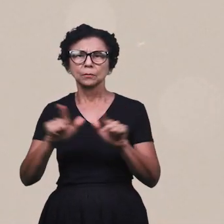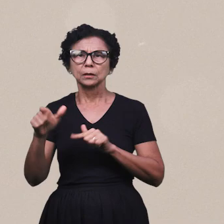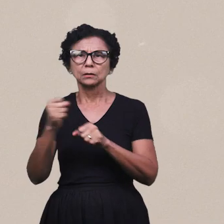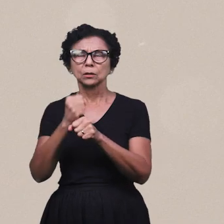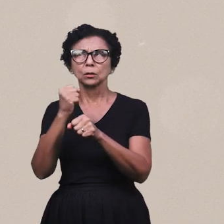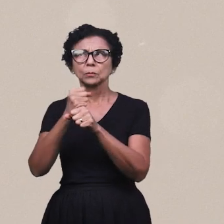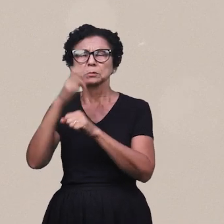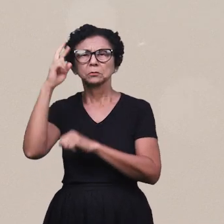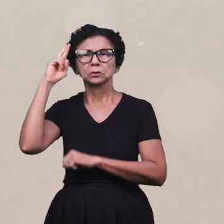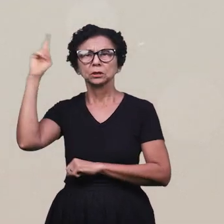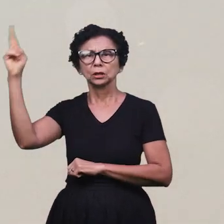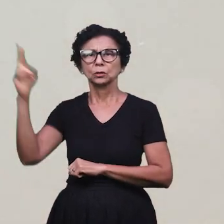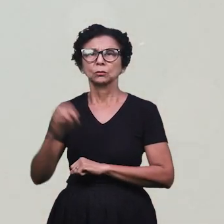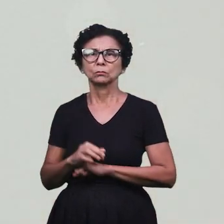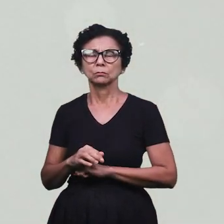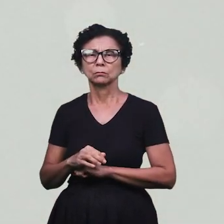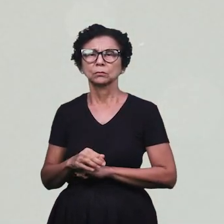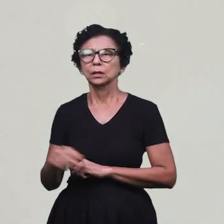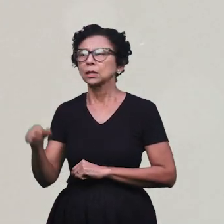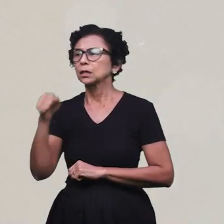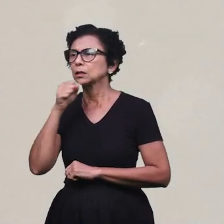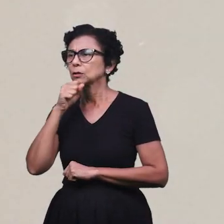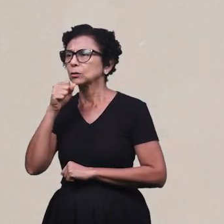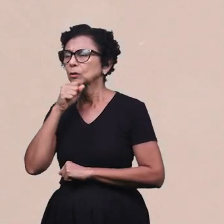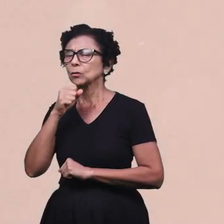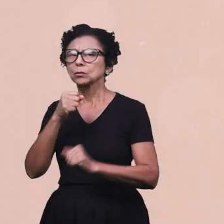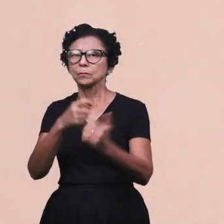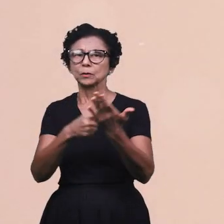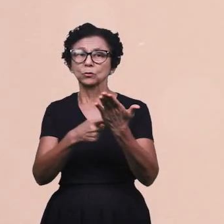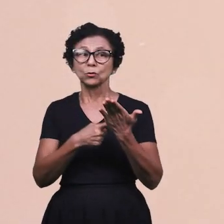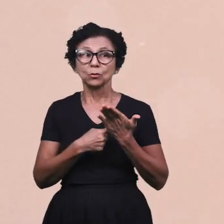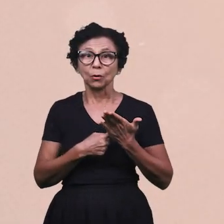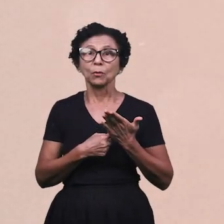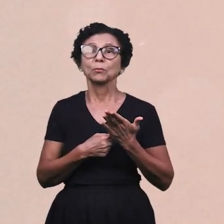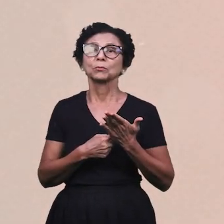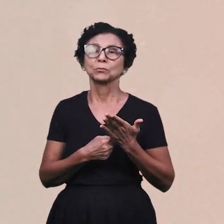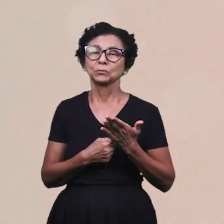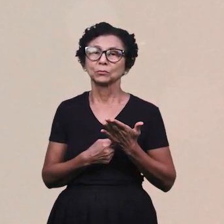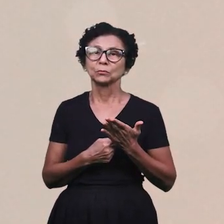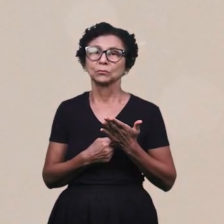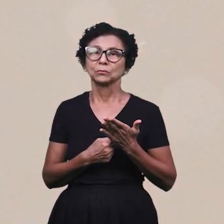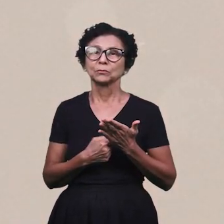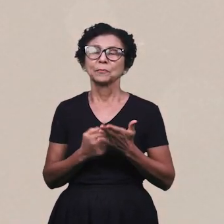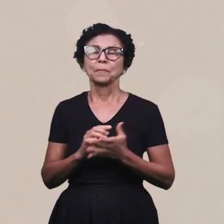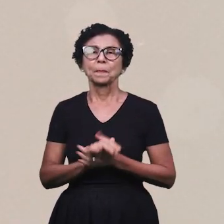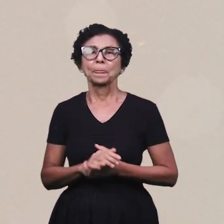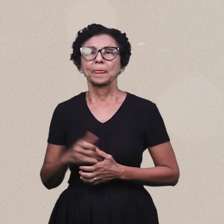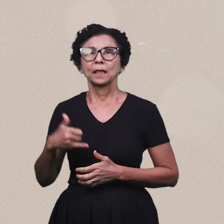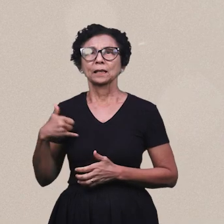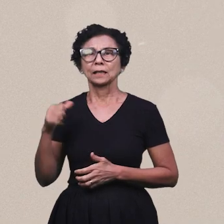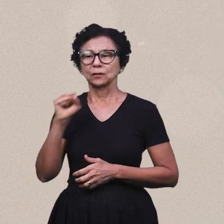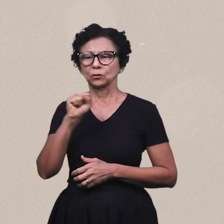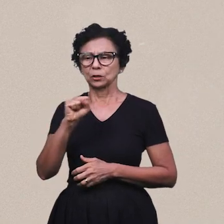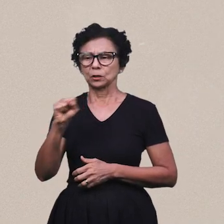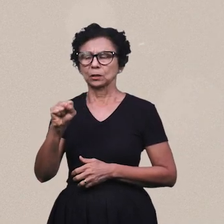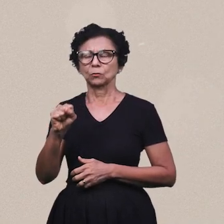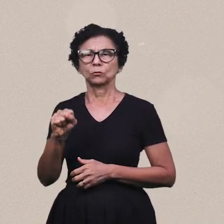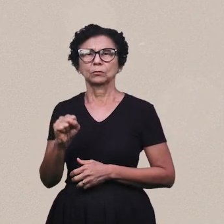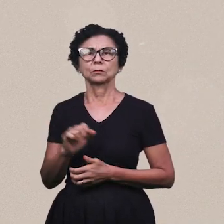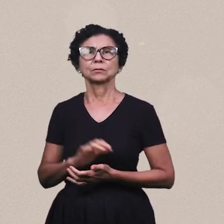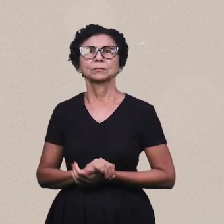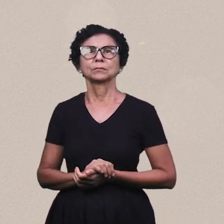muitos irmãos que, como eu, hoje são pastores. Agora, com 88 anos, ele continua